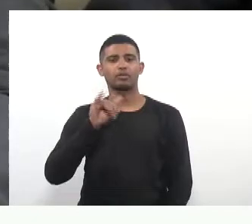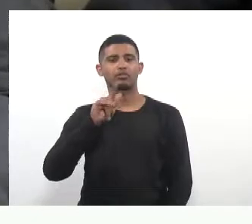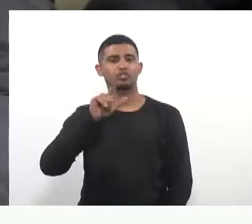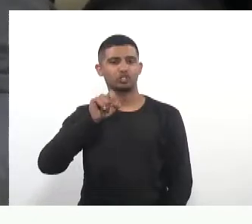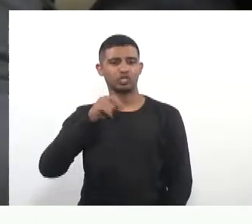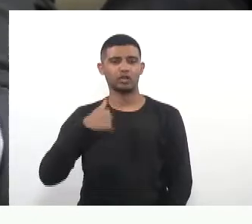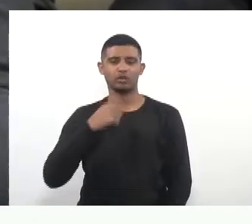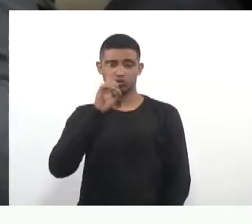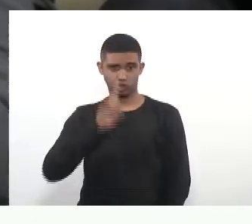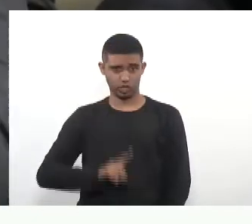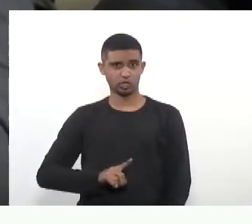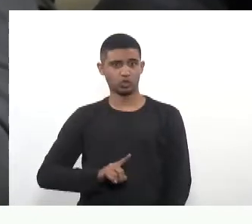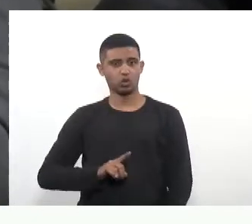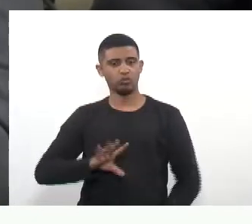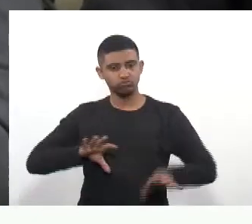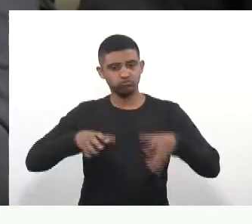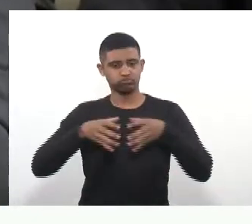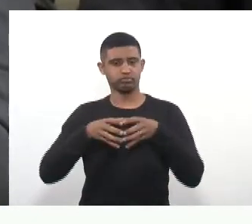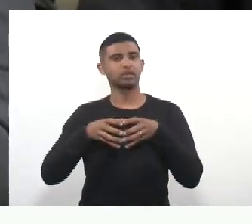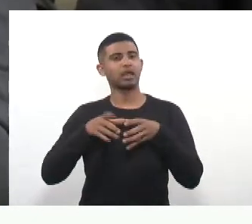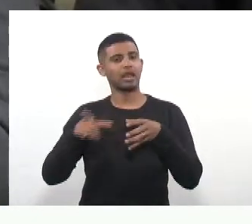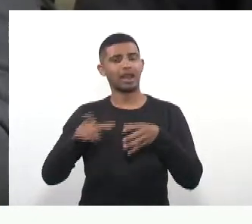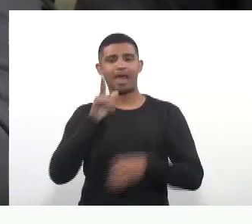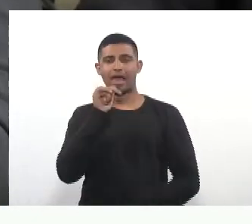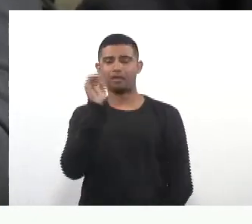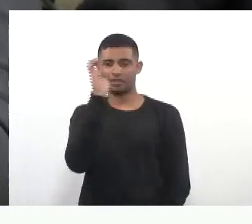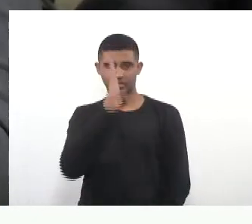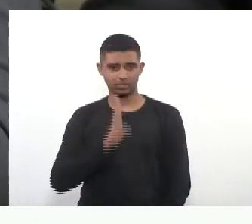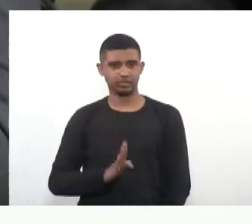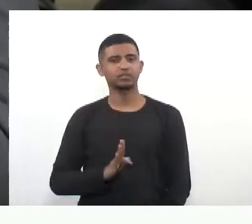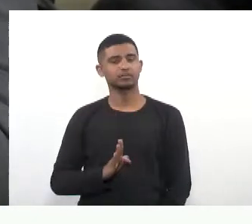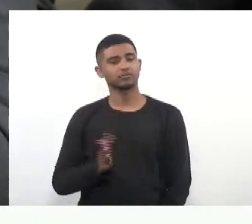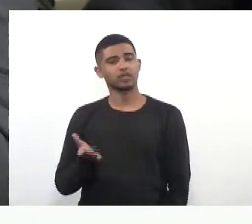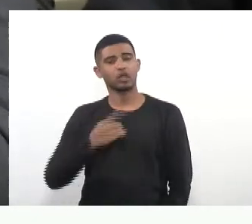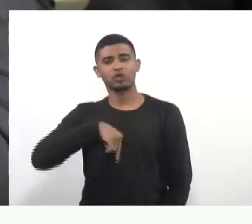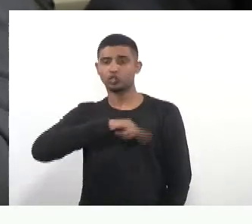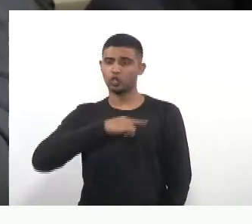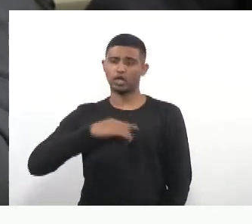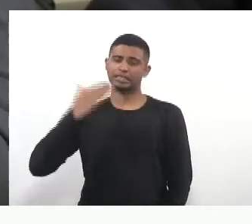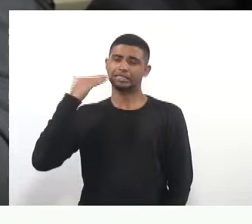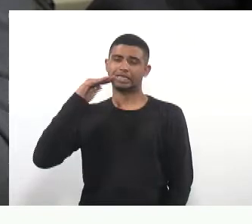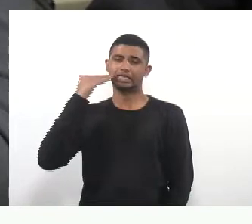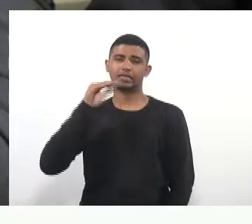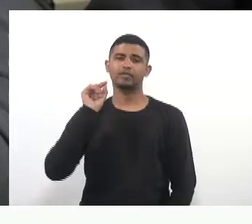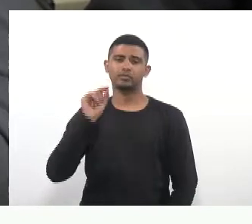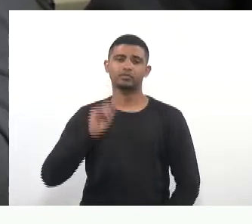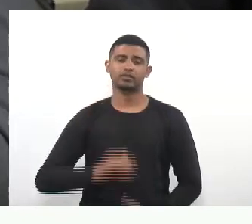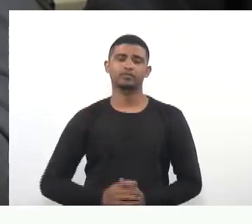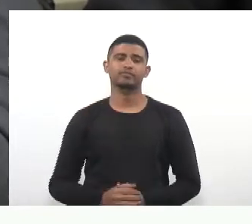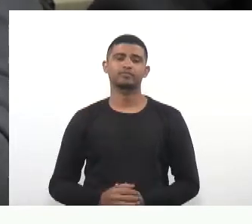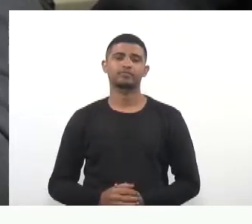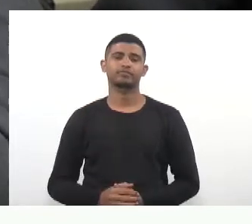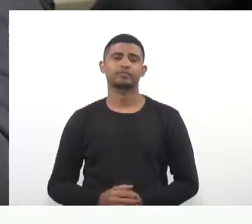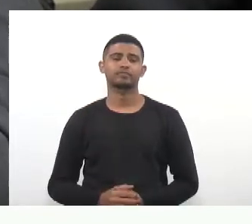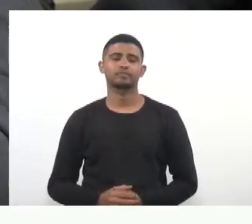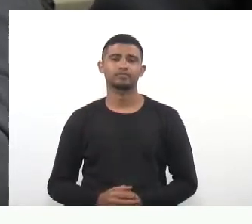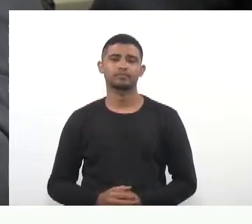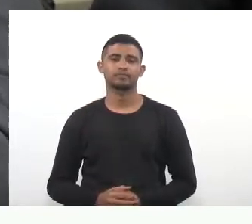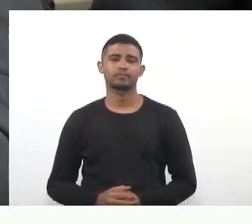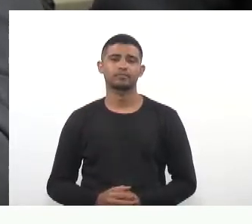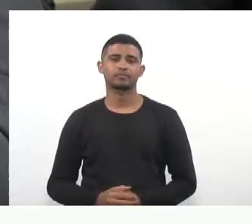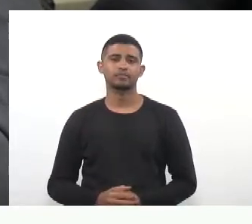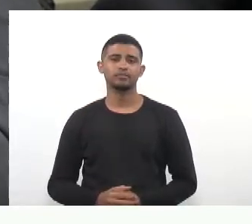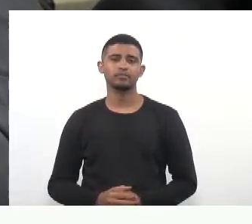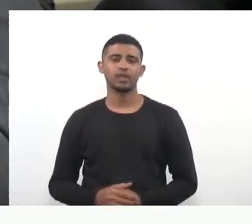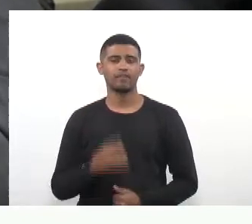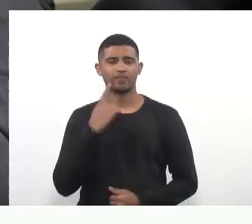diretor corporativo comercial do Grupo Águas do Brasil. O nosso entendimento é que todas